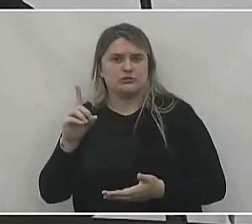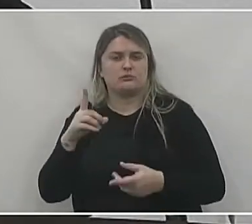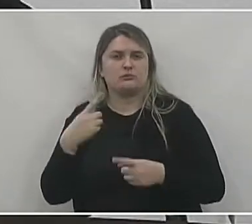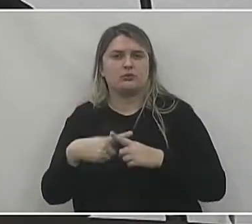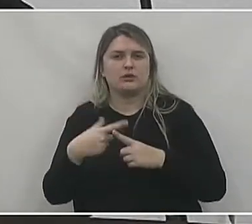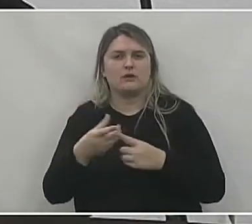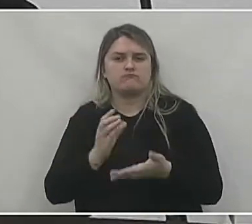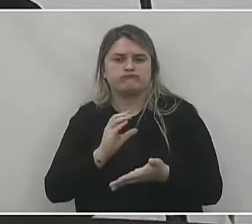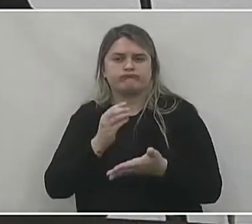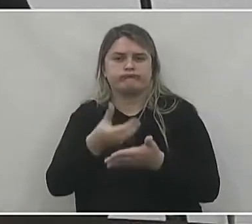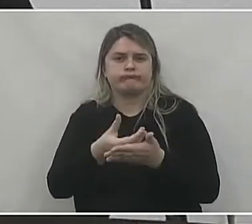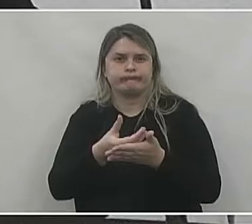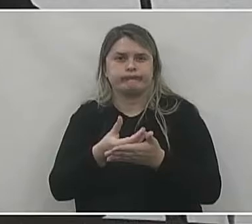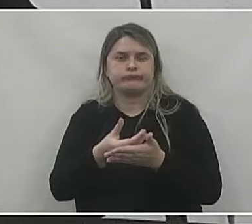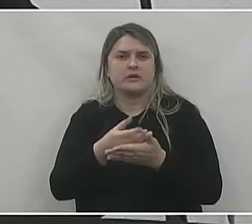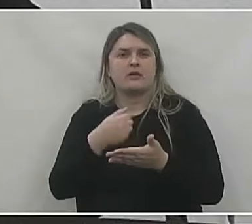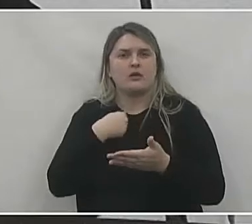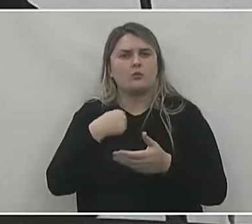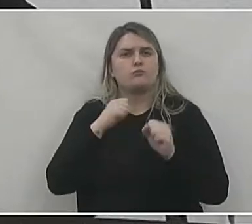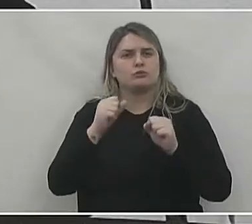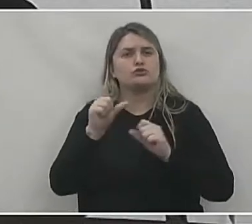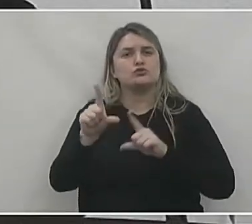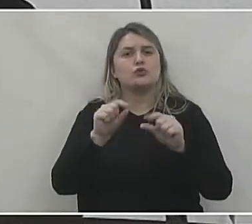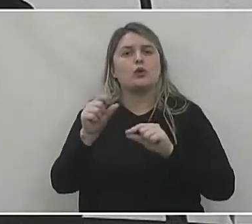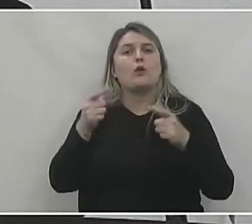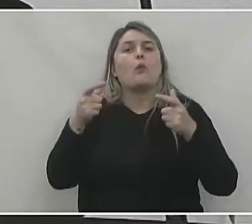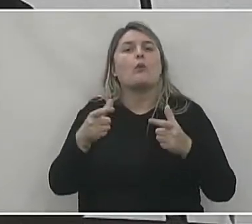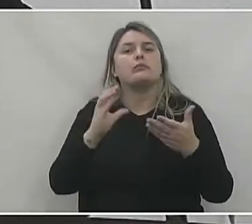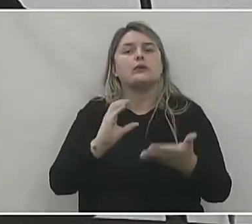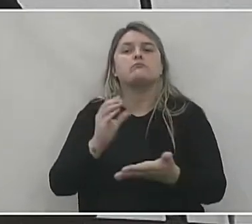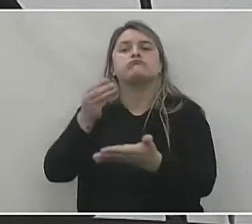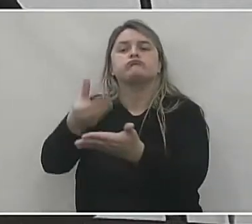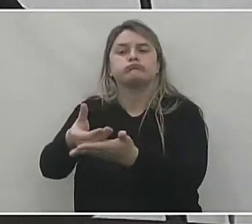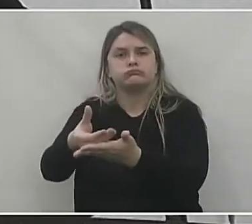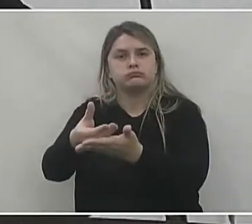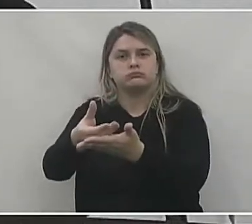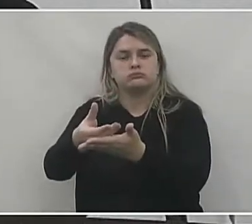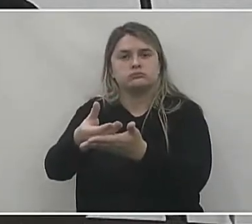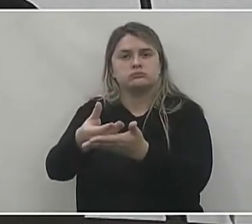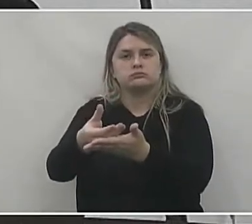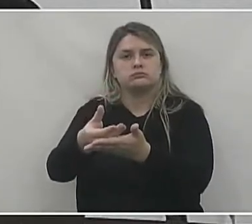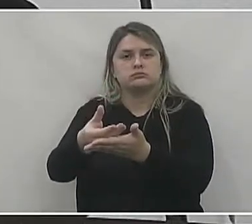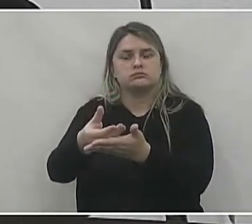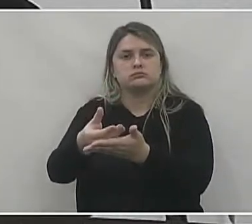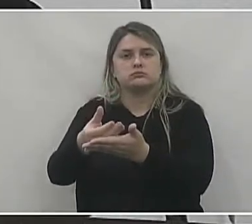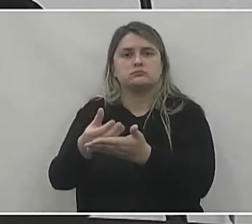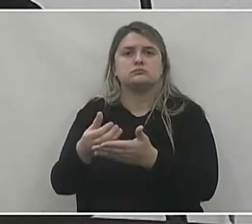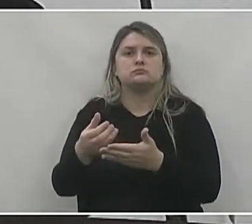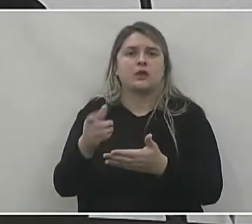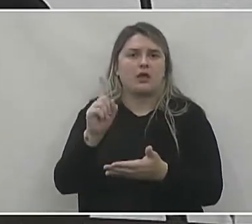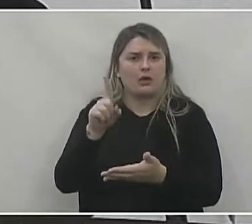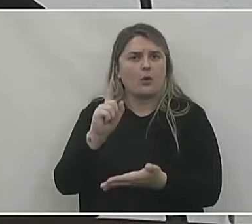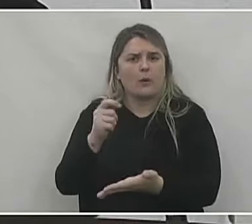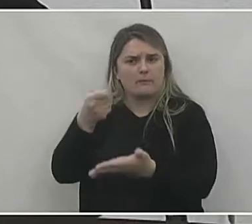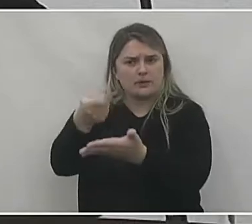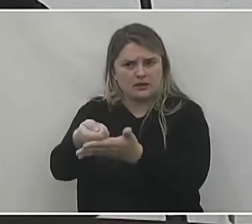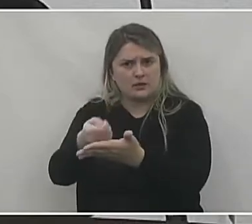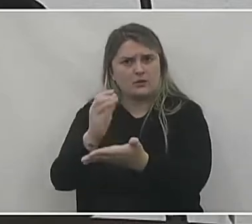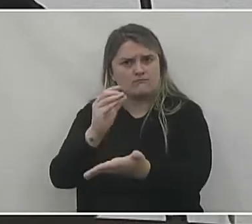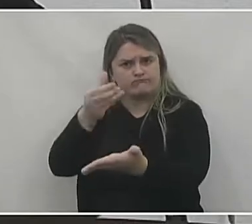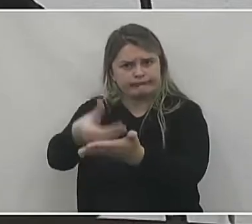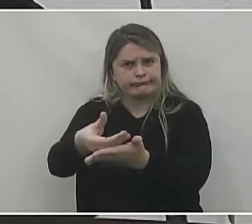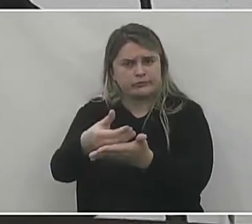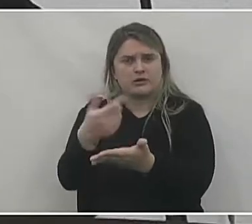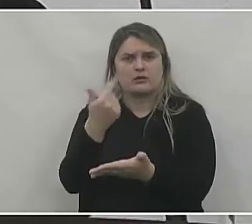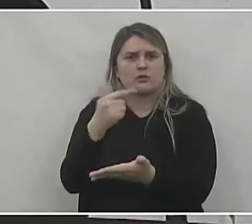emendas parlamentares são impositivas. Então o que você coloca lá como emenda, ela é obrigado a pagar, não